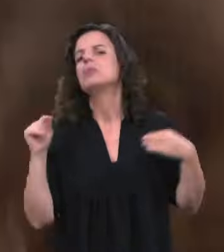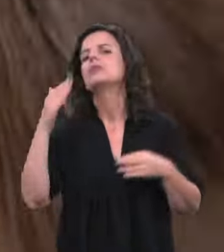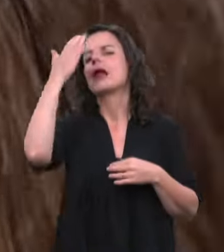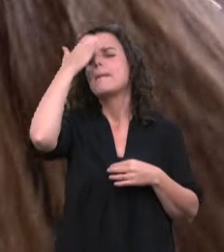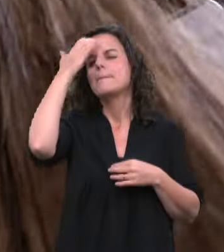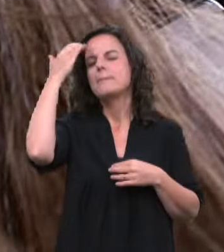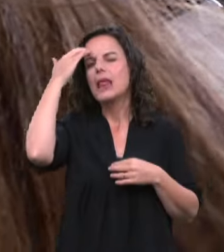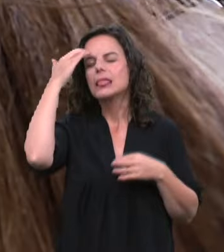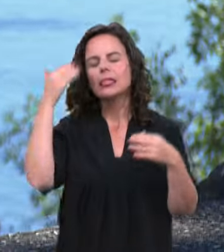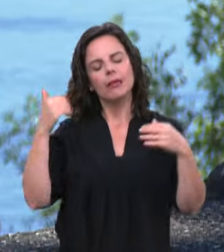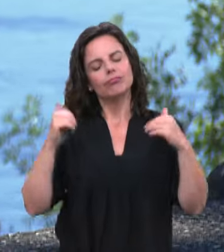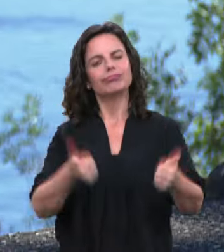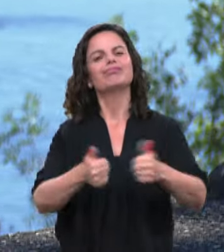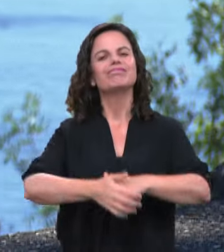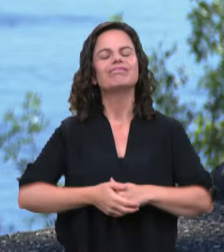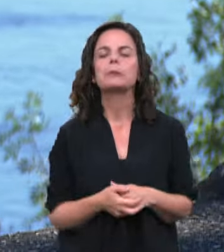Eu